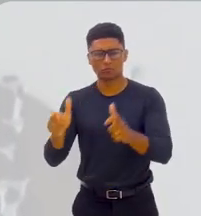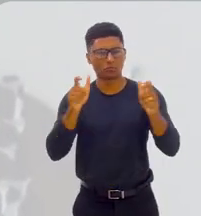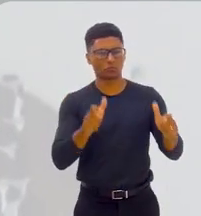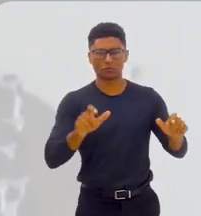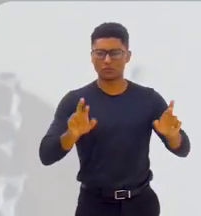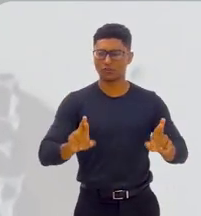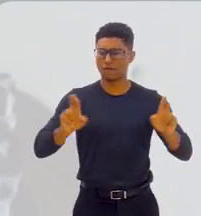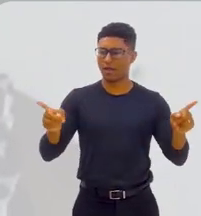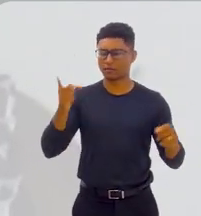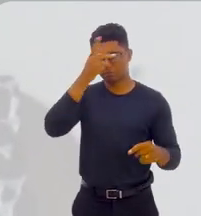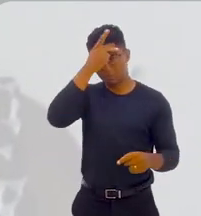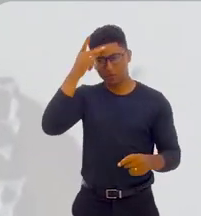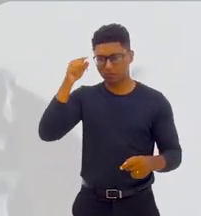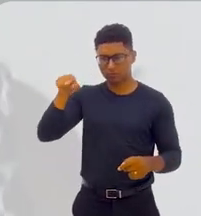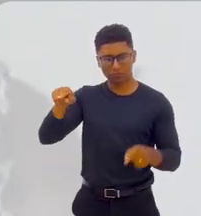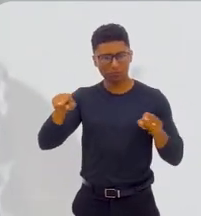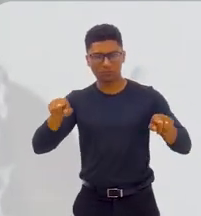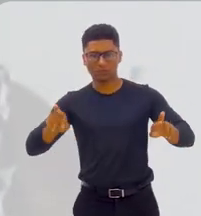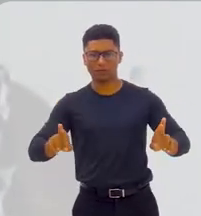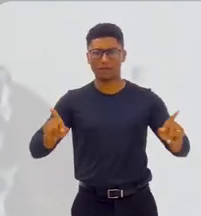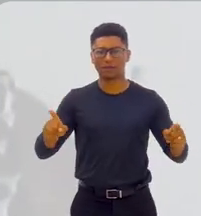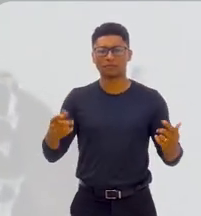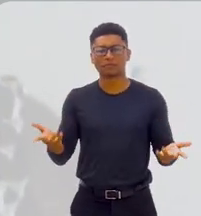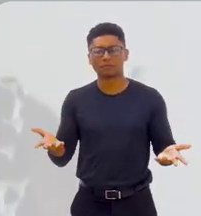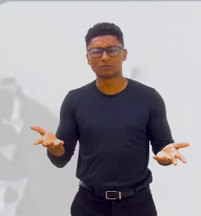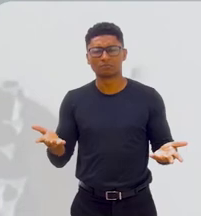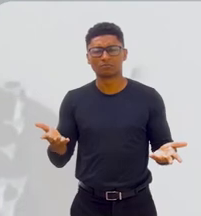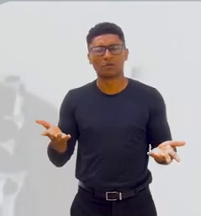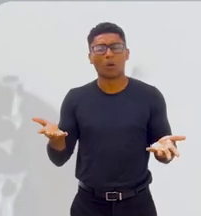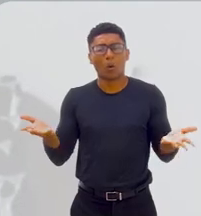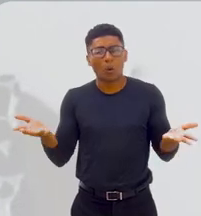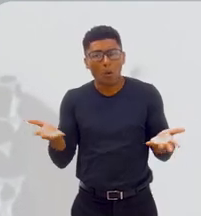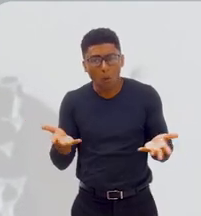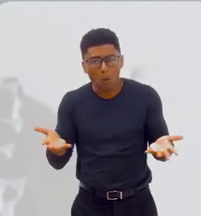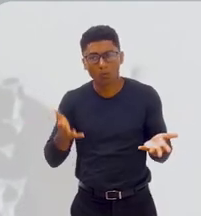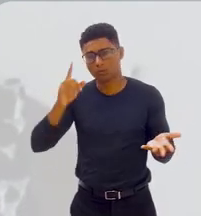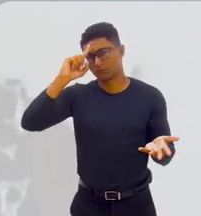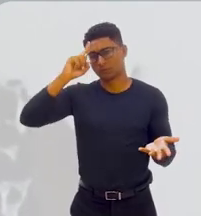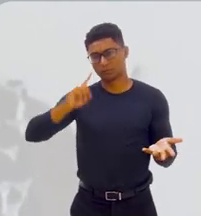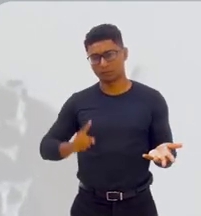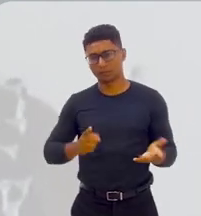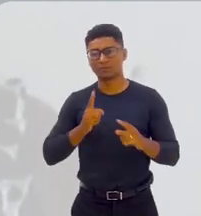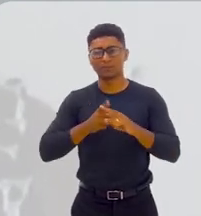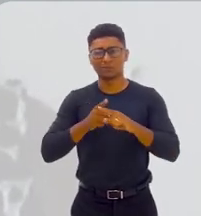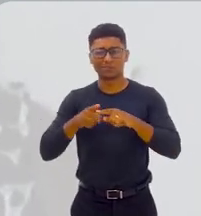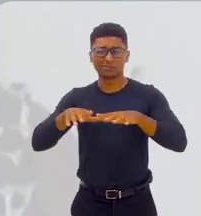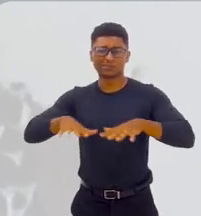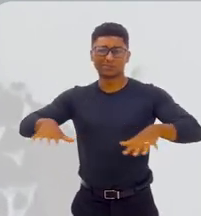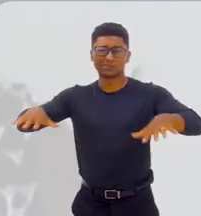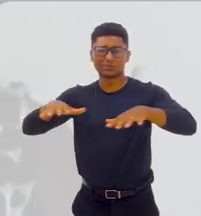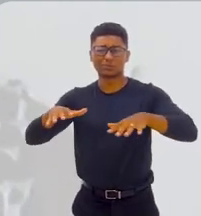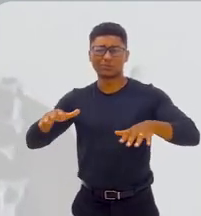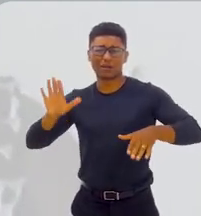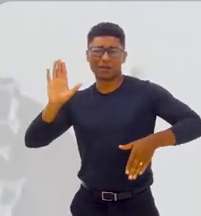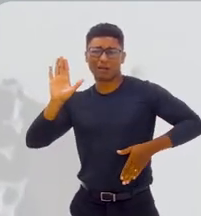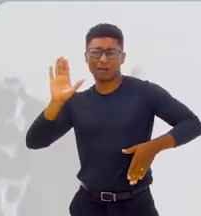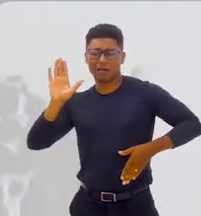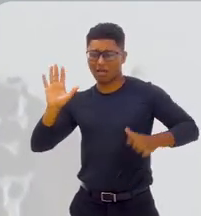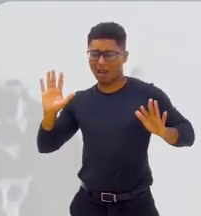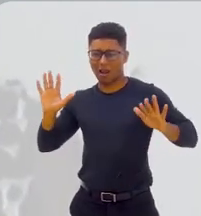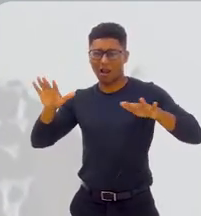bem diferentes, com cabeças e pessoas bem diferentes. Hoje em dia eu não sei, porque lá, né, foi tudo tomado pelo tráfico,